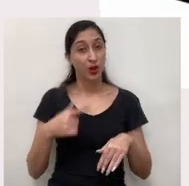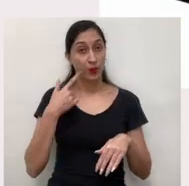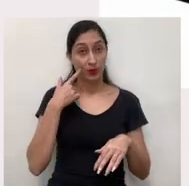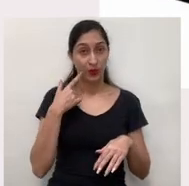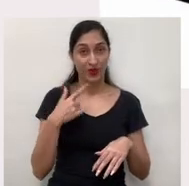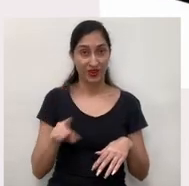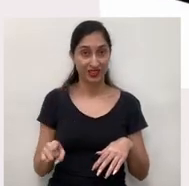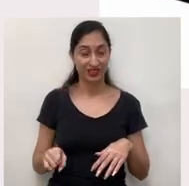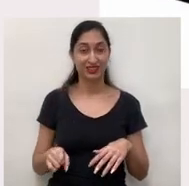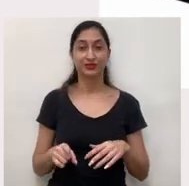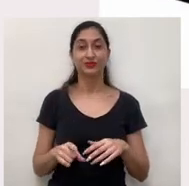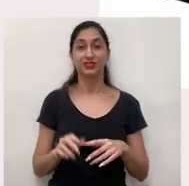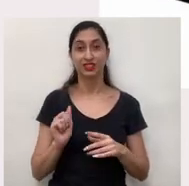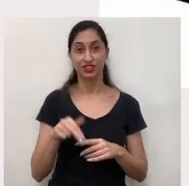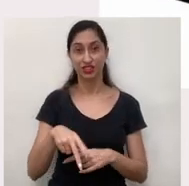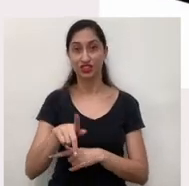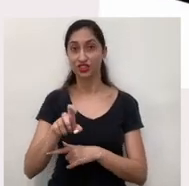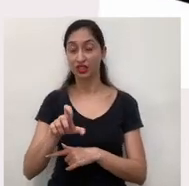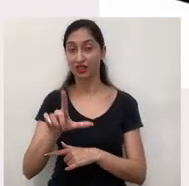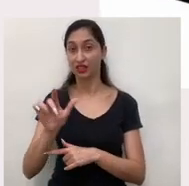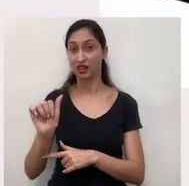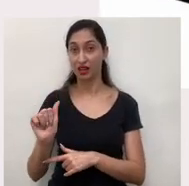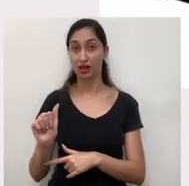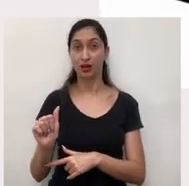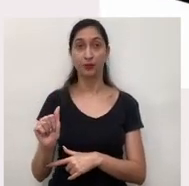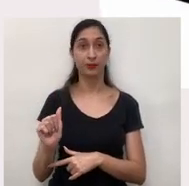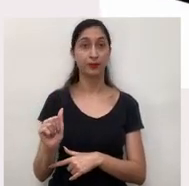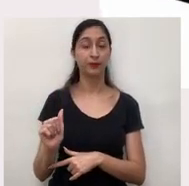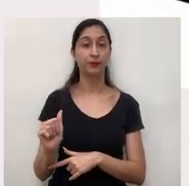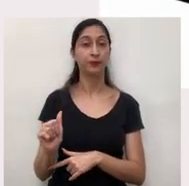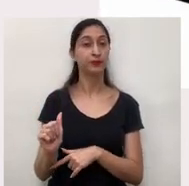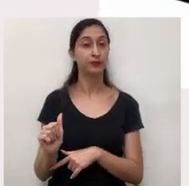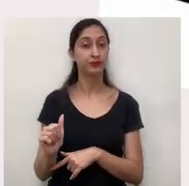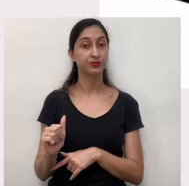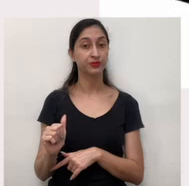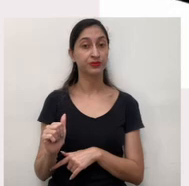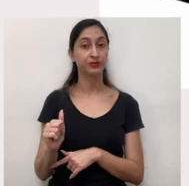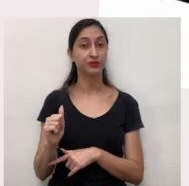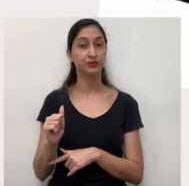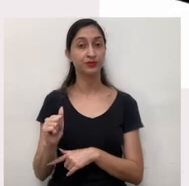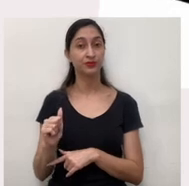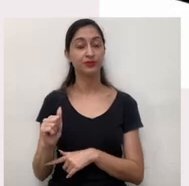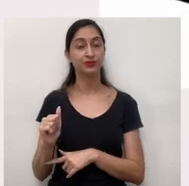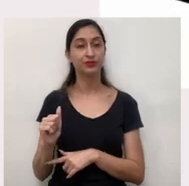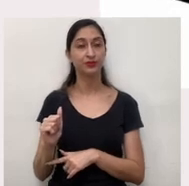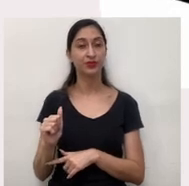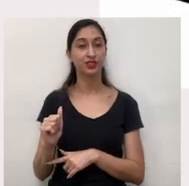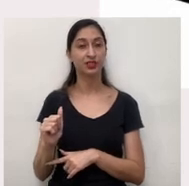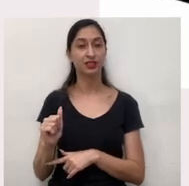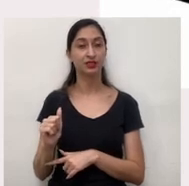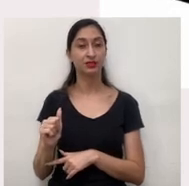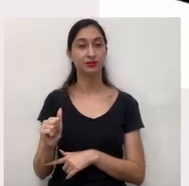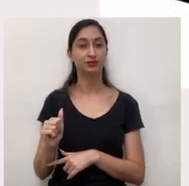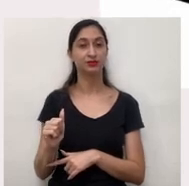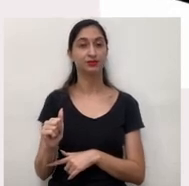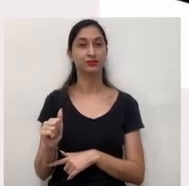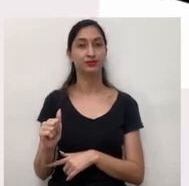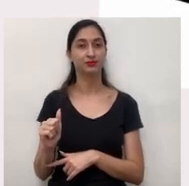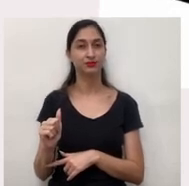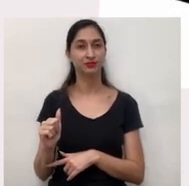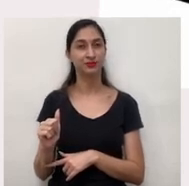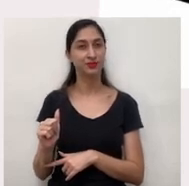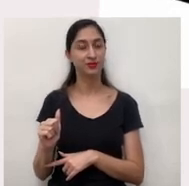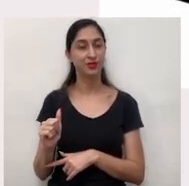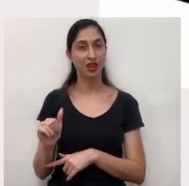uma dingbat da Ângela Detanico e Rafael Laim, com as formas